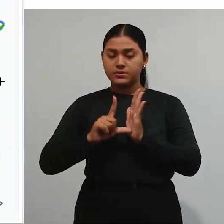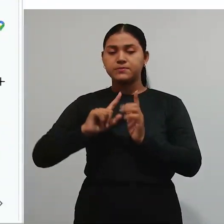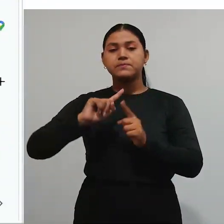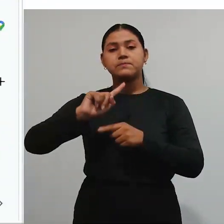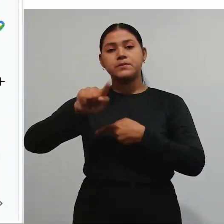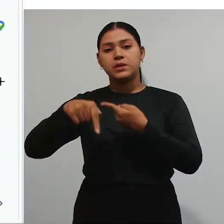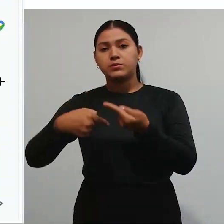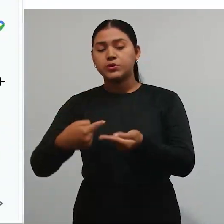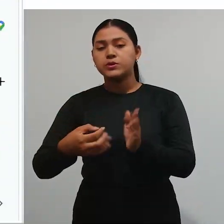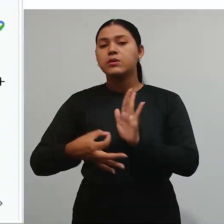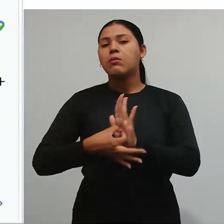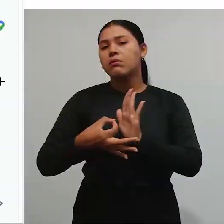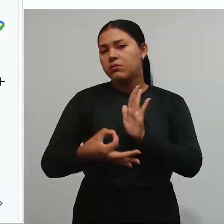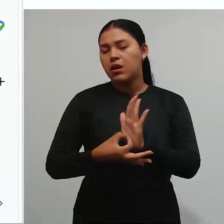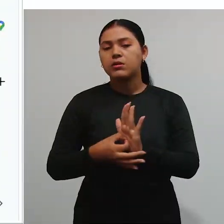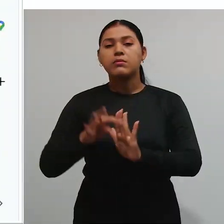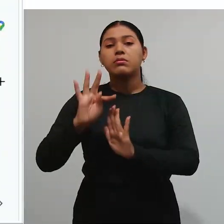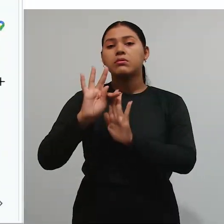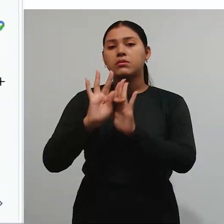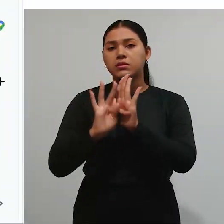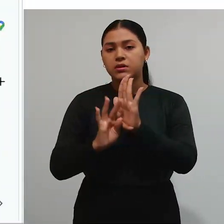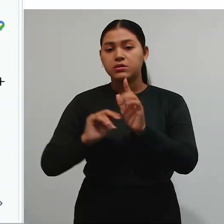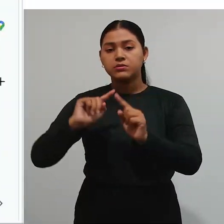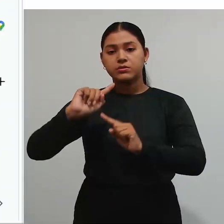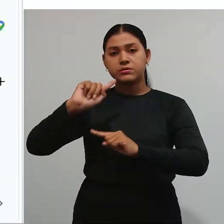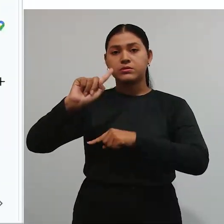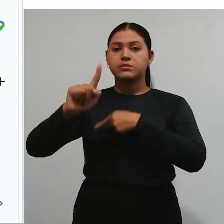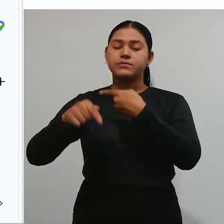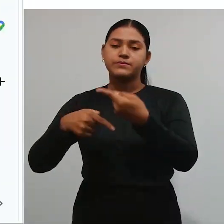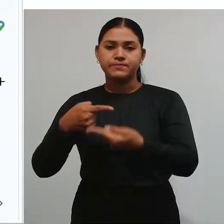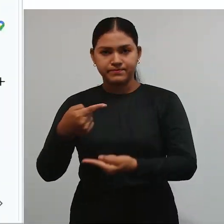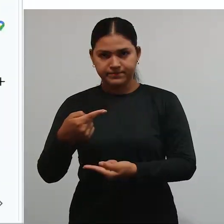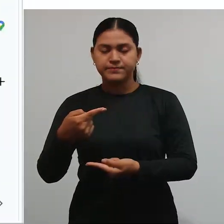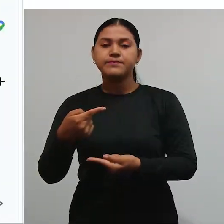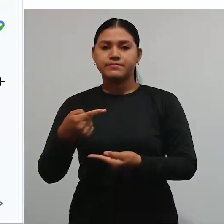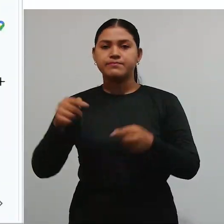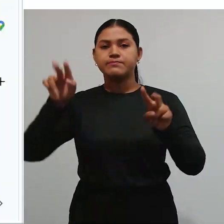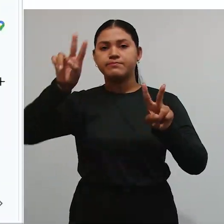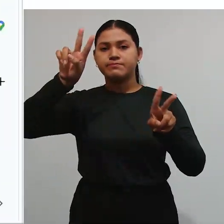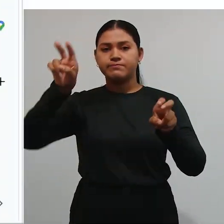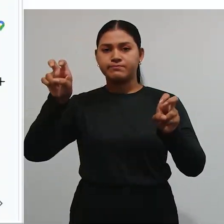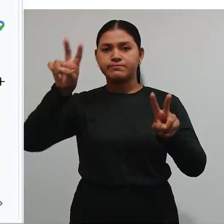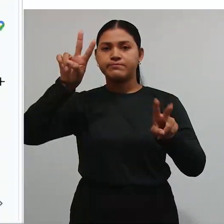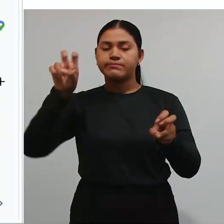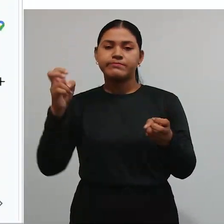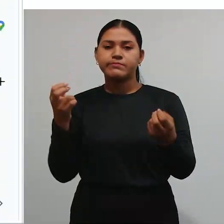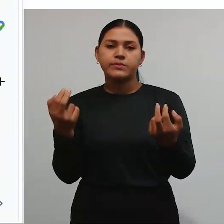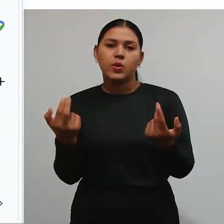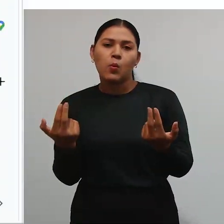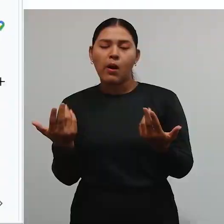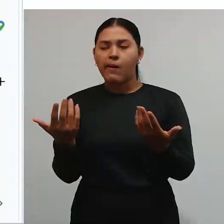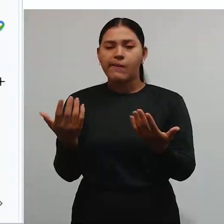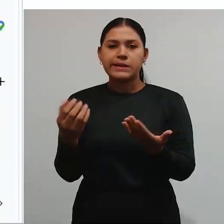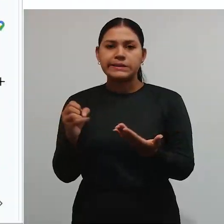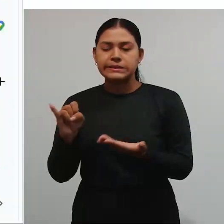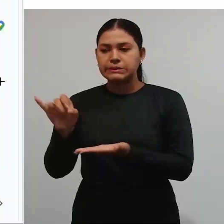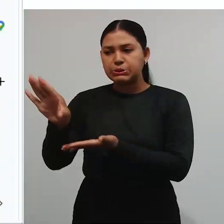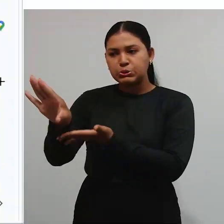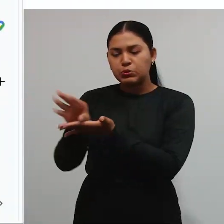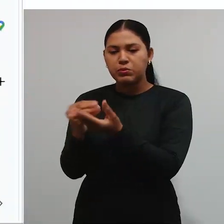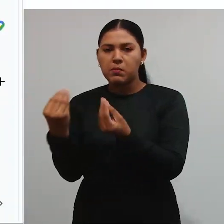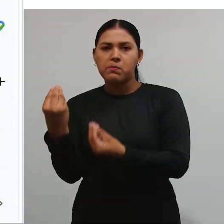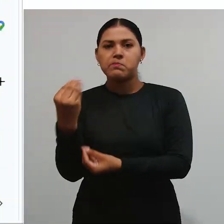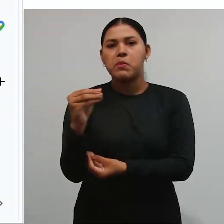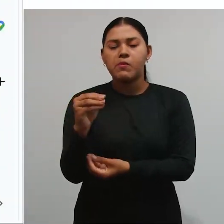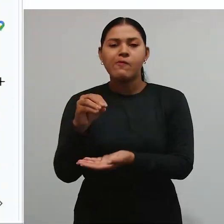sucede a citação. Senão ela fica igual a coxa de retalho, mas sem costura, né? Ela tem que